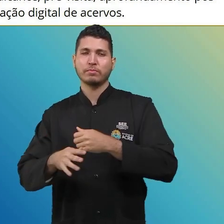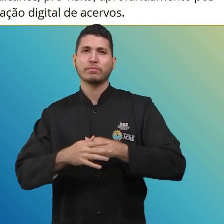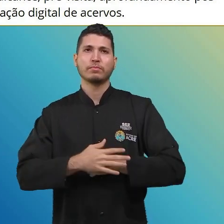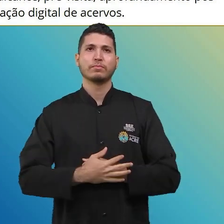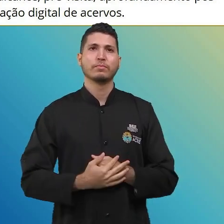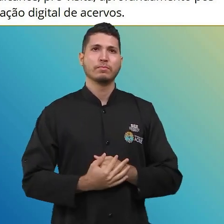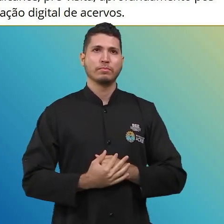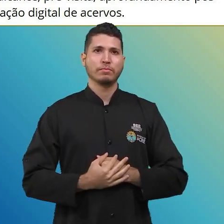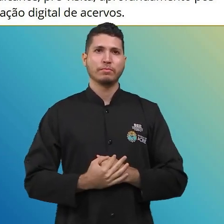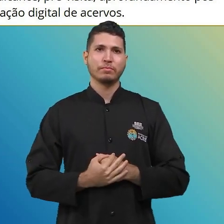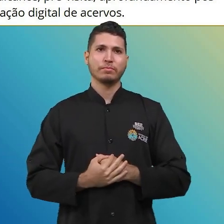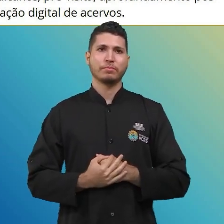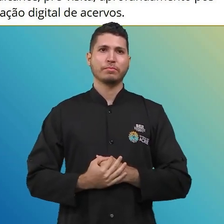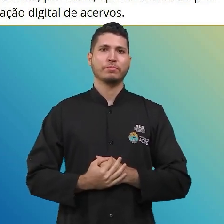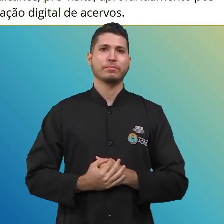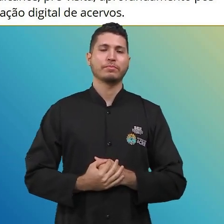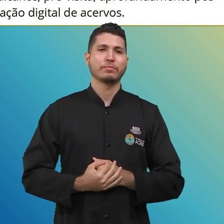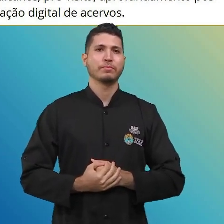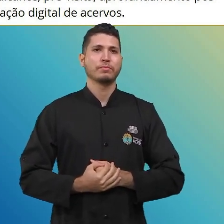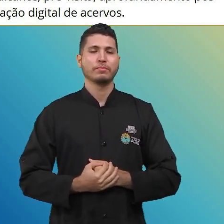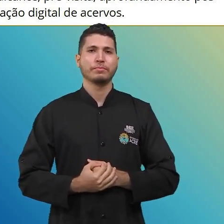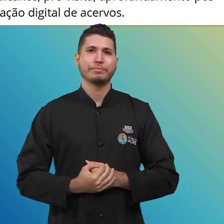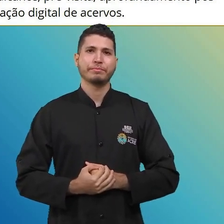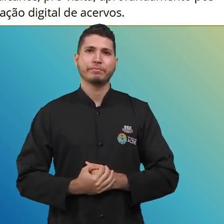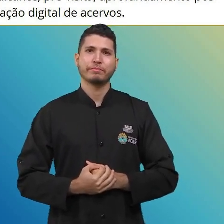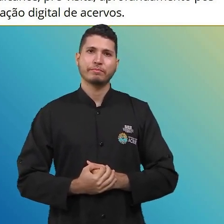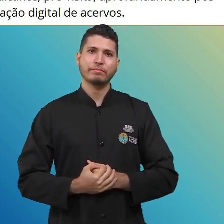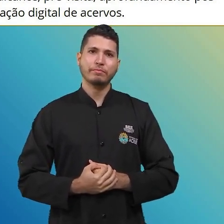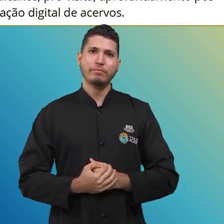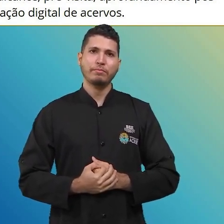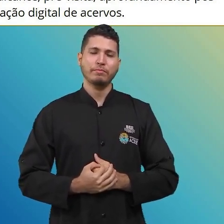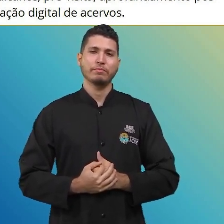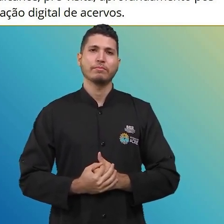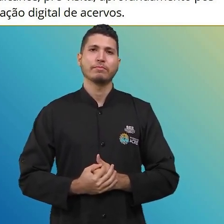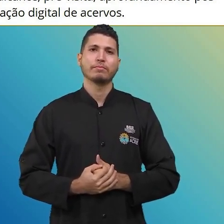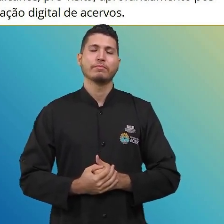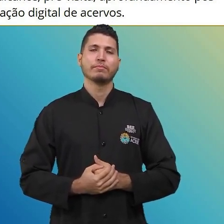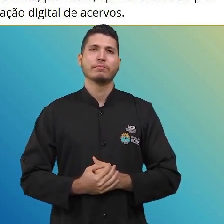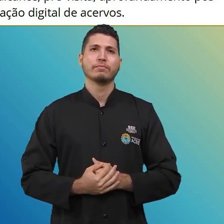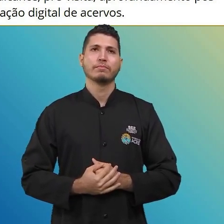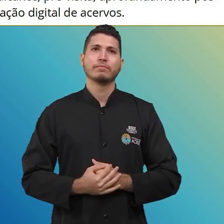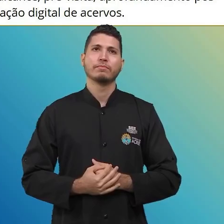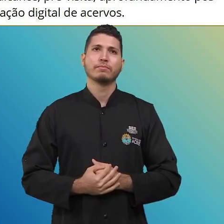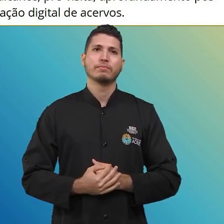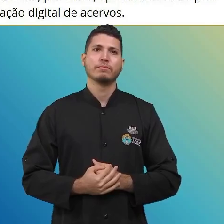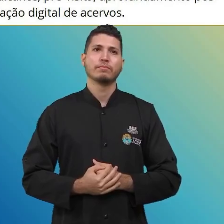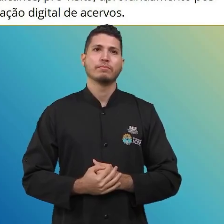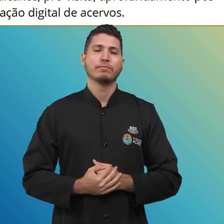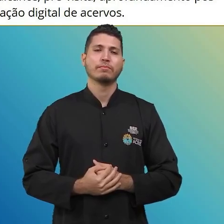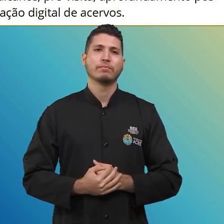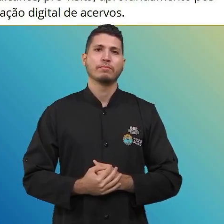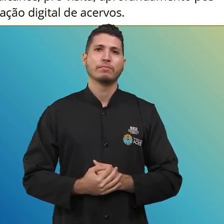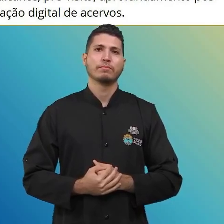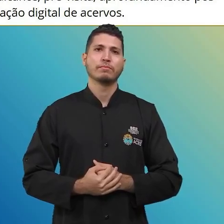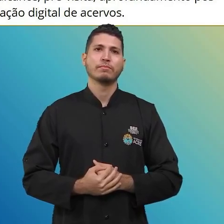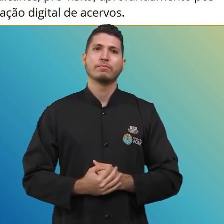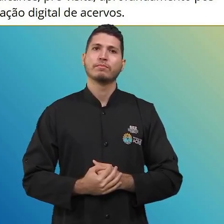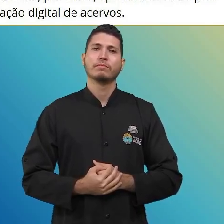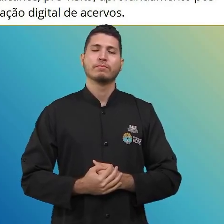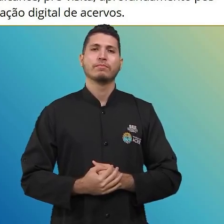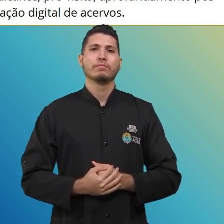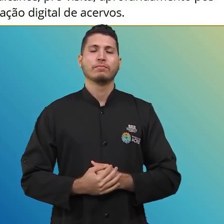predial, segurança, climatização, né? E precisa de pessoas para atender. Já no museu